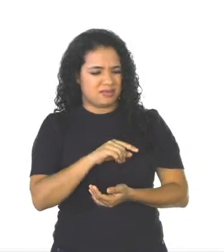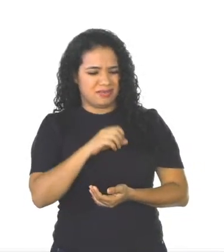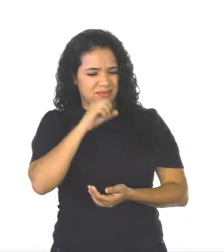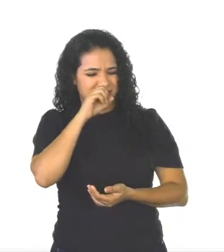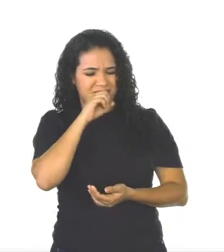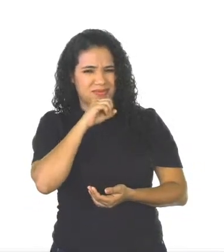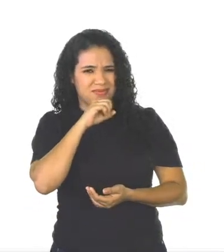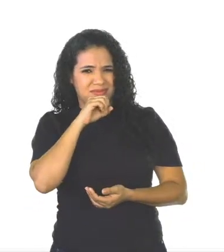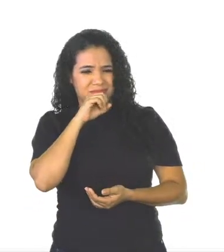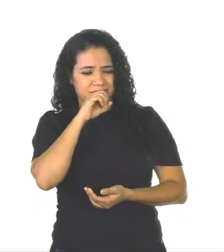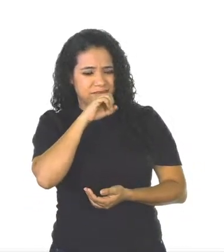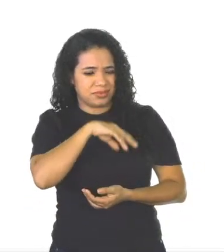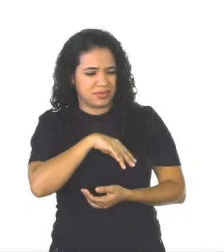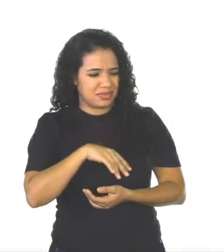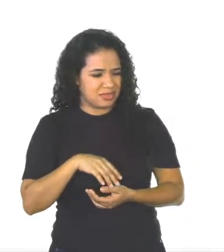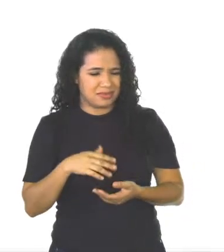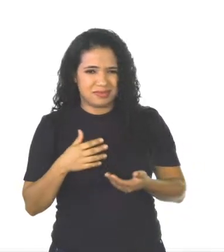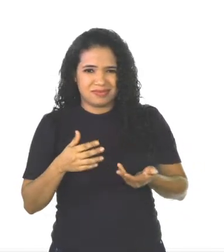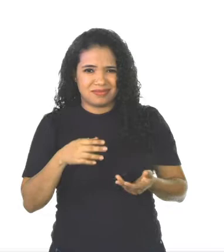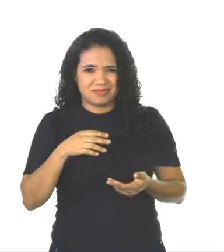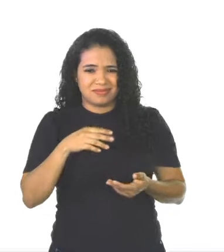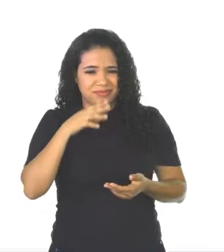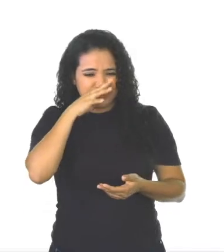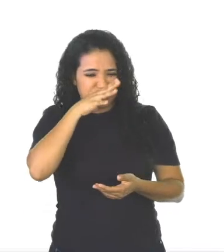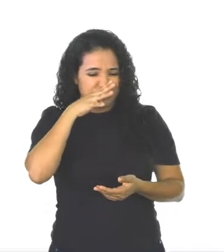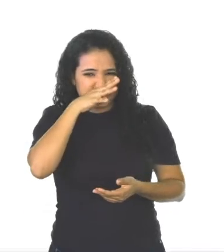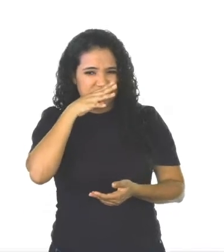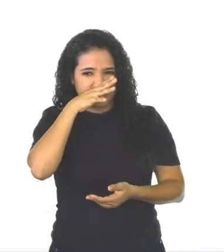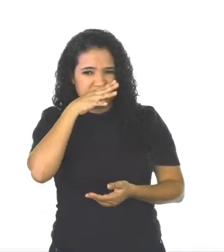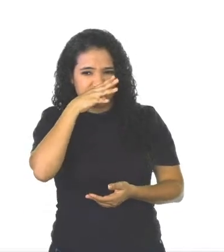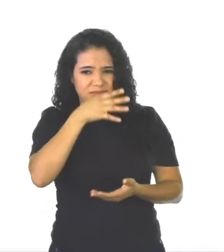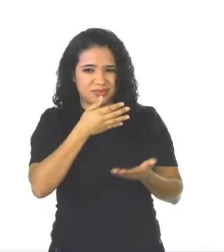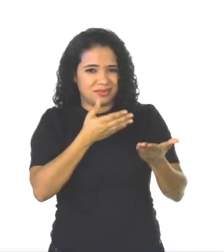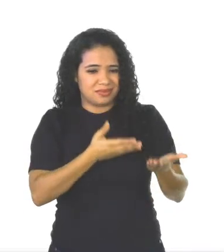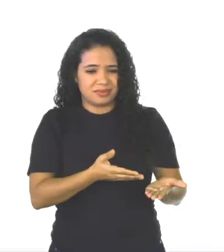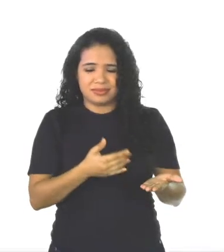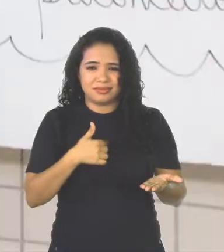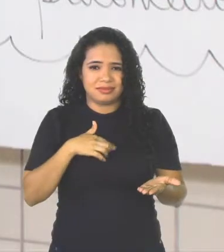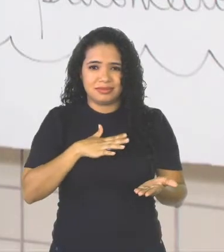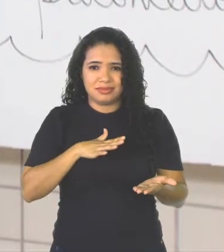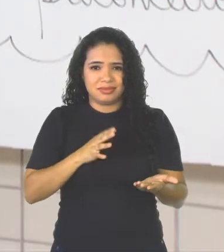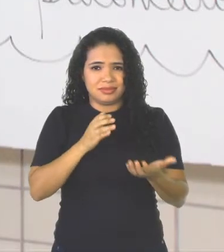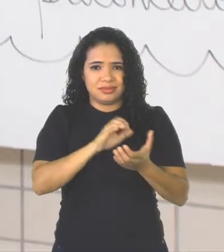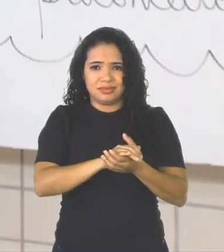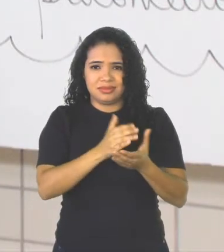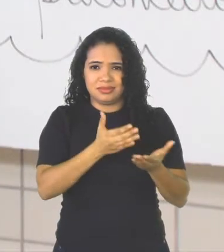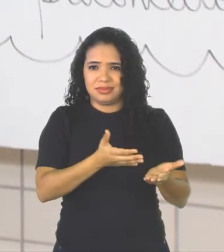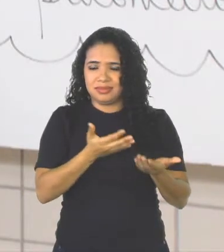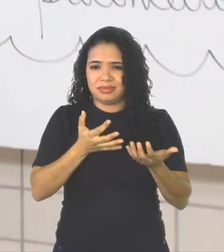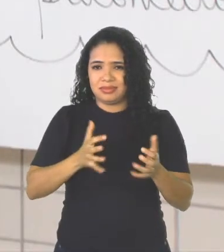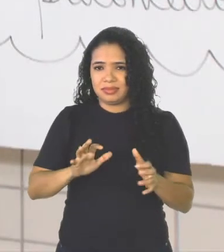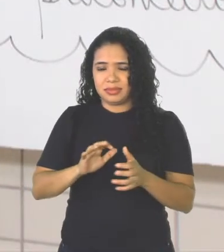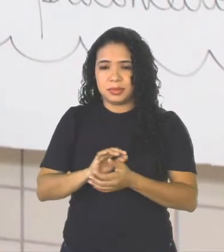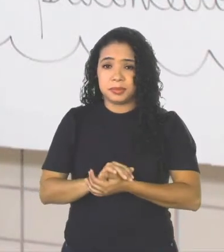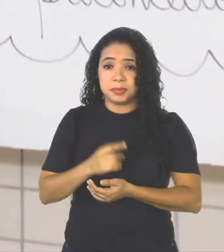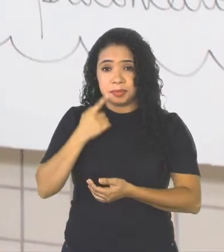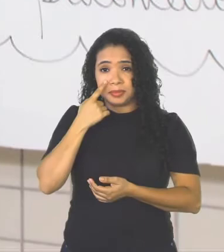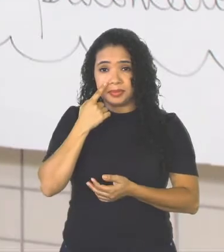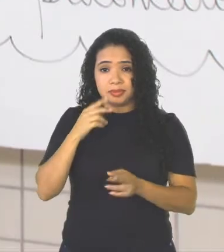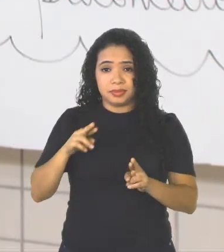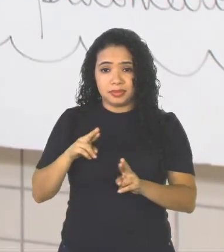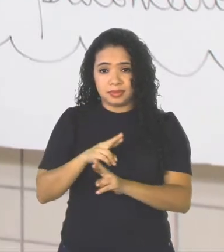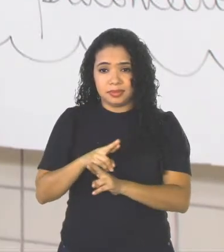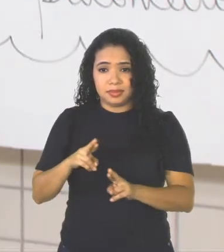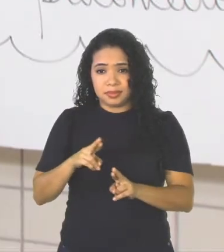e inescrupuloso. Então vejam só, né, que nesse trecho a gente já vê assim, essa relação